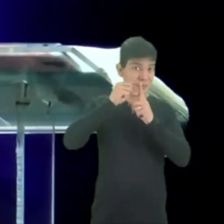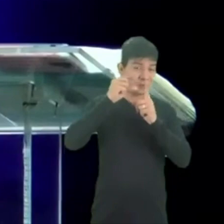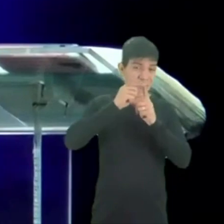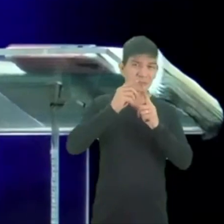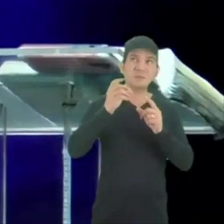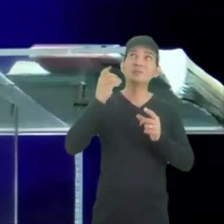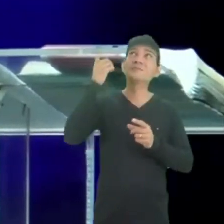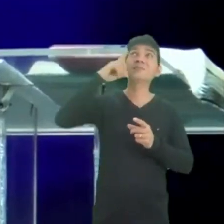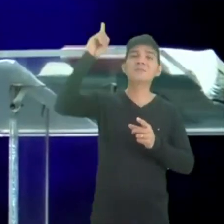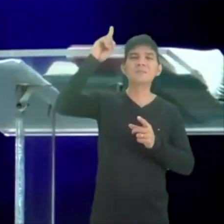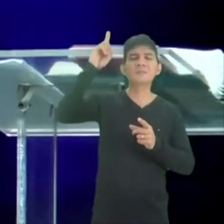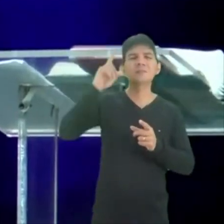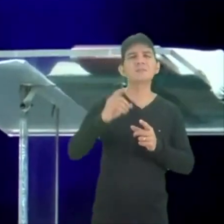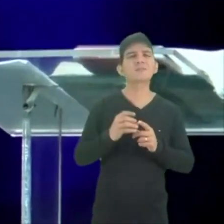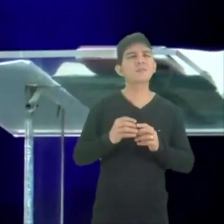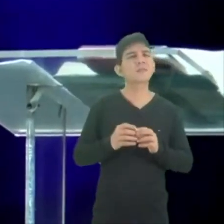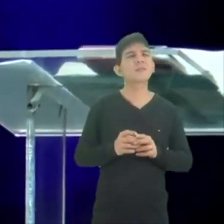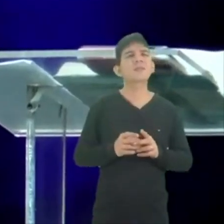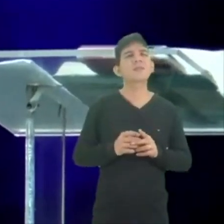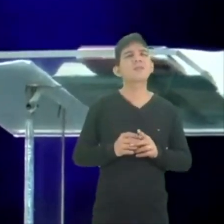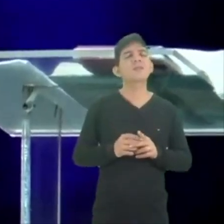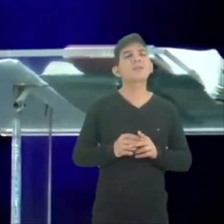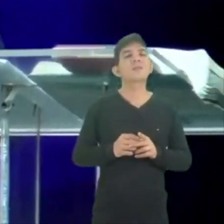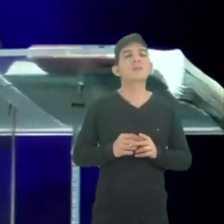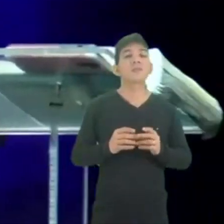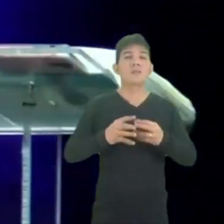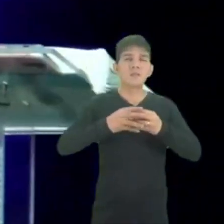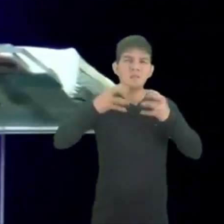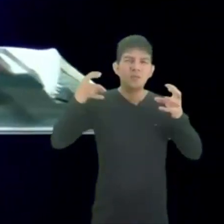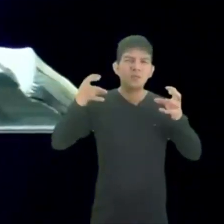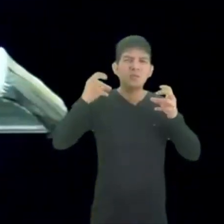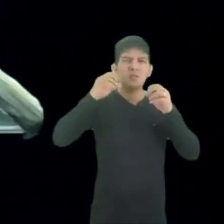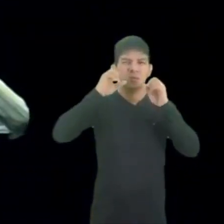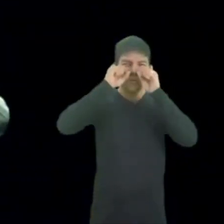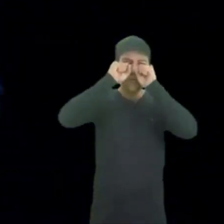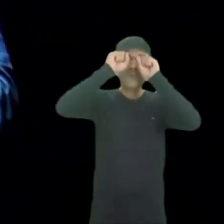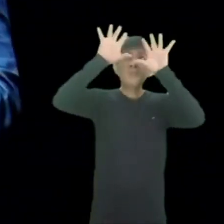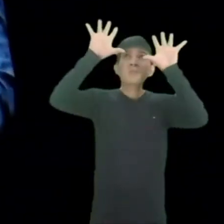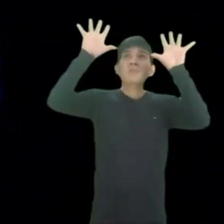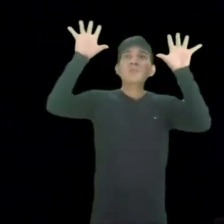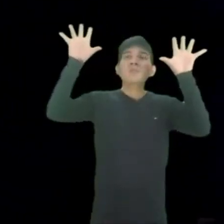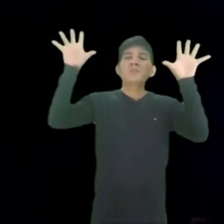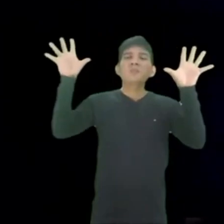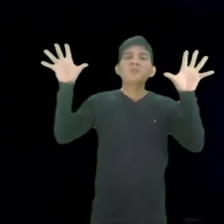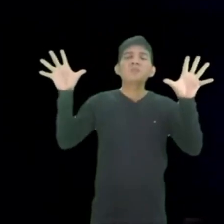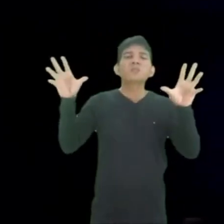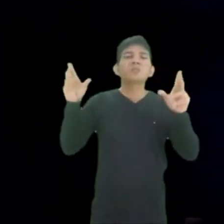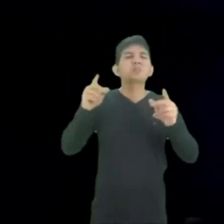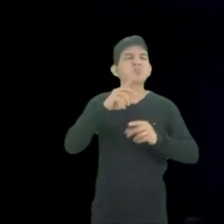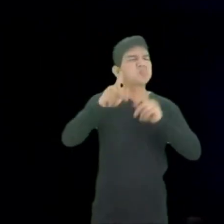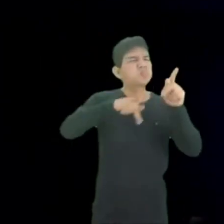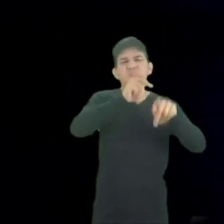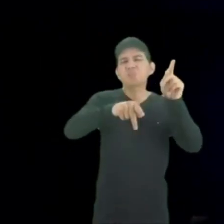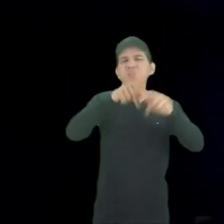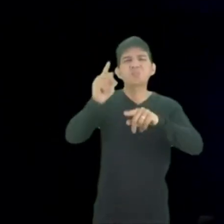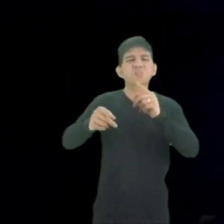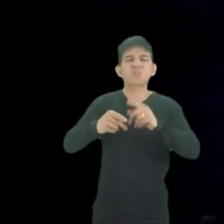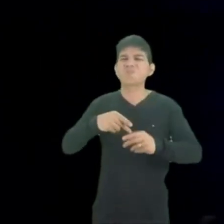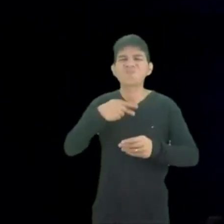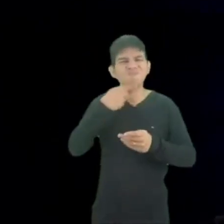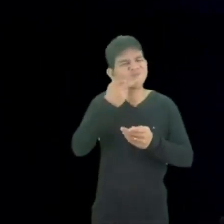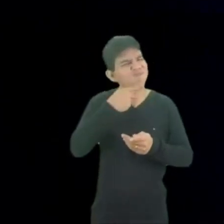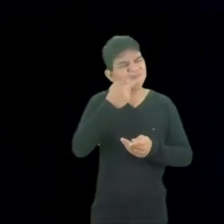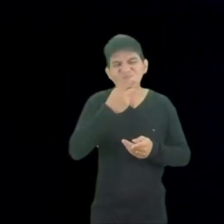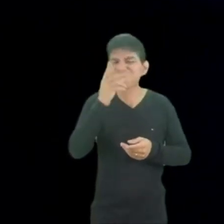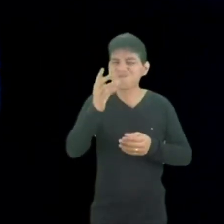história dos feitos de Deus, os grandes milagres que Deus realizou no meio do seu povo, devem ser recontados